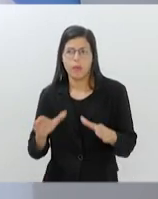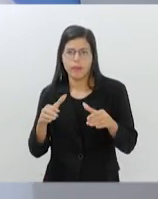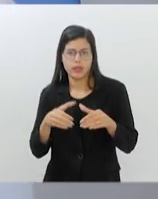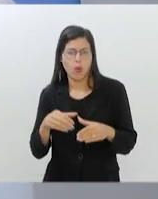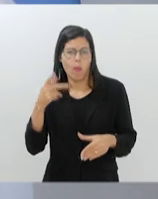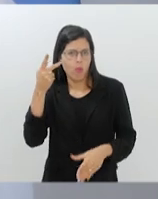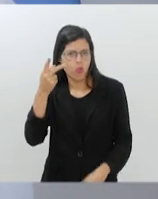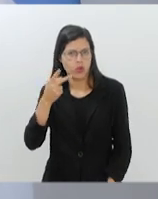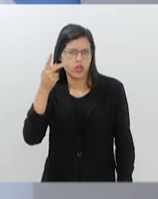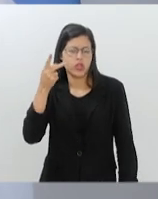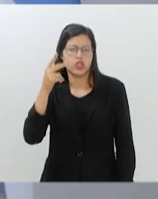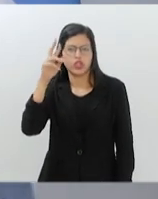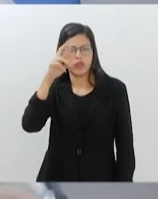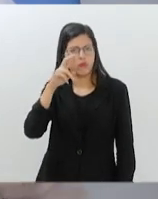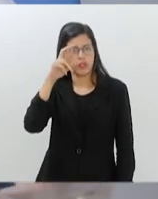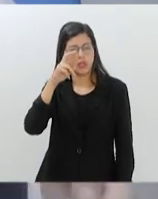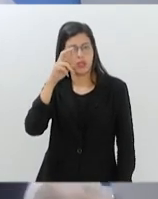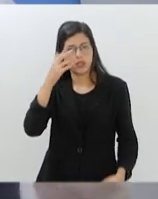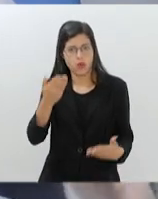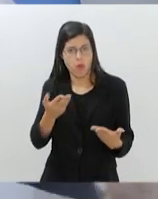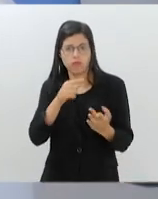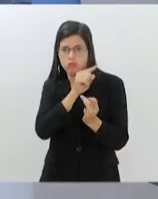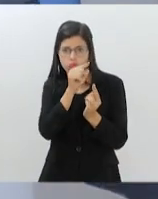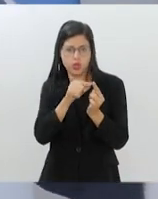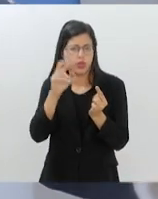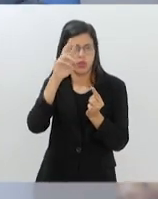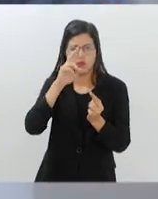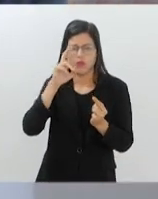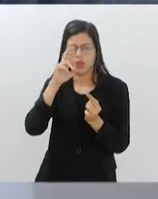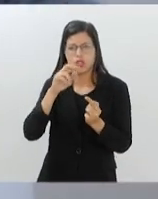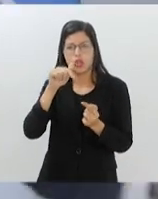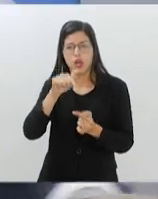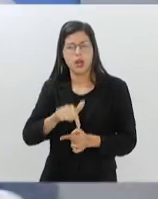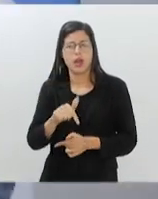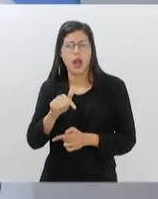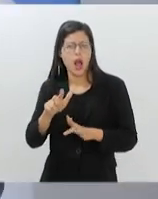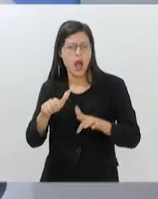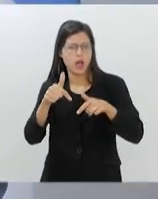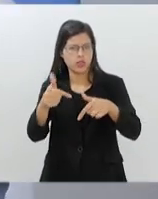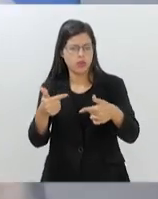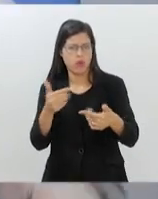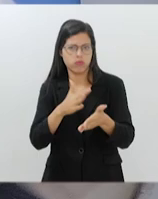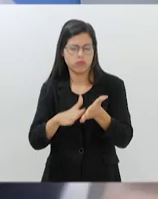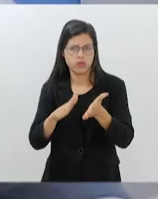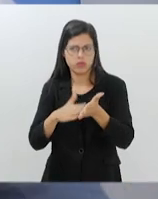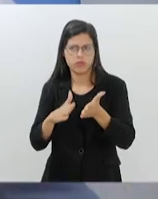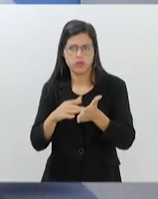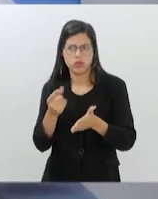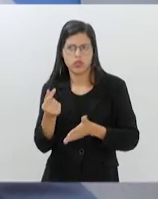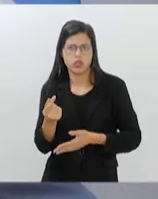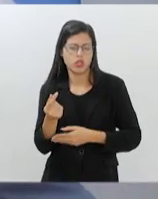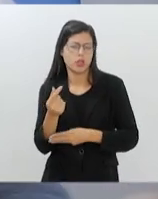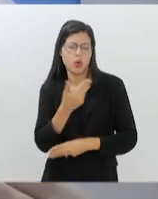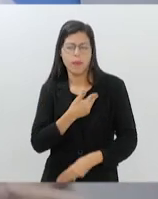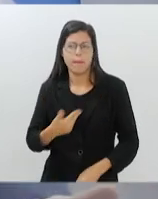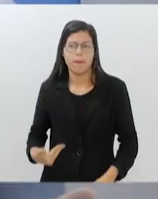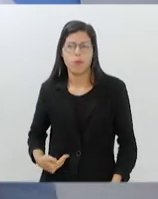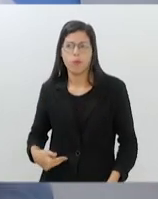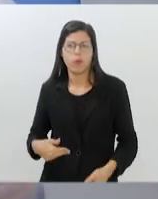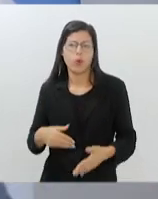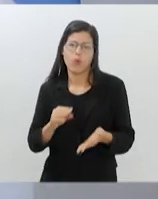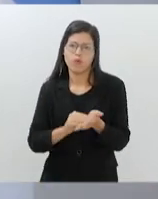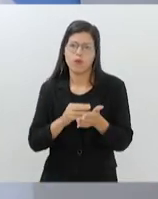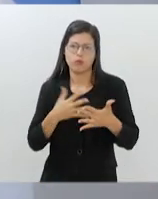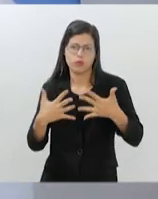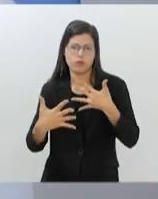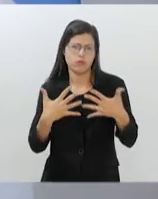de inquérito ou seja investigar determinado ato ou Gastan de dinheiro público ou falta de transparência e o que a gente tá buscando